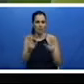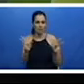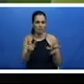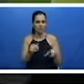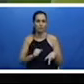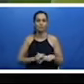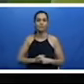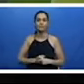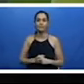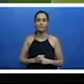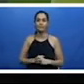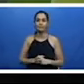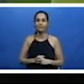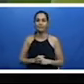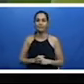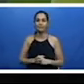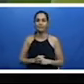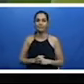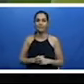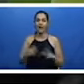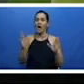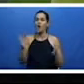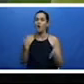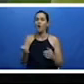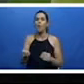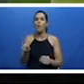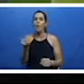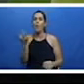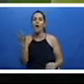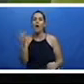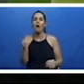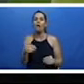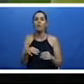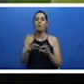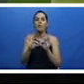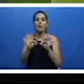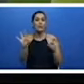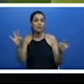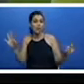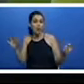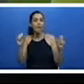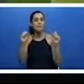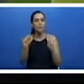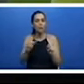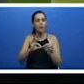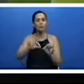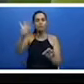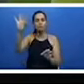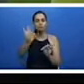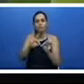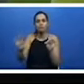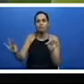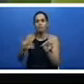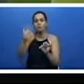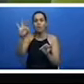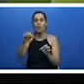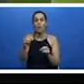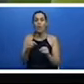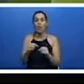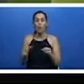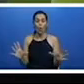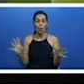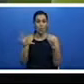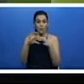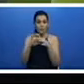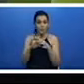Ok. Verifique quantas cordas podem ser traçadas em cada circunferência, unindo 2 a